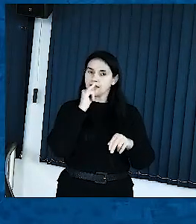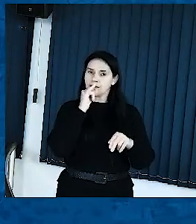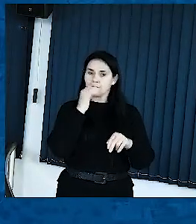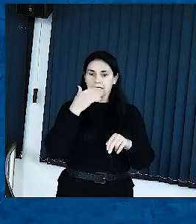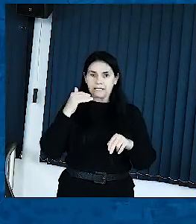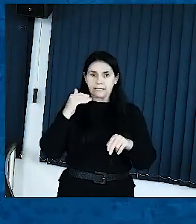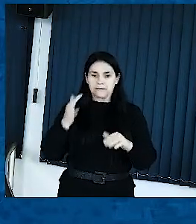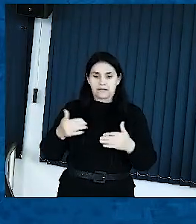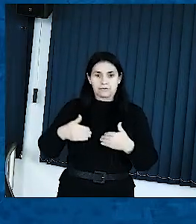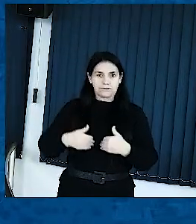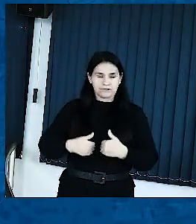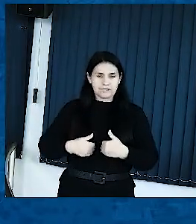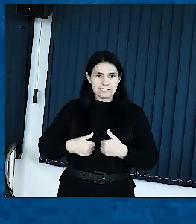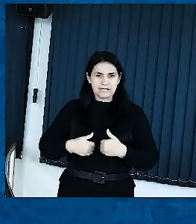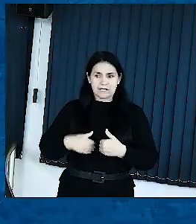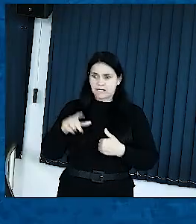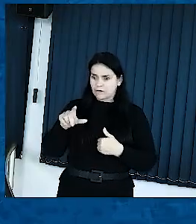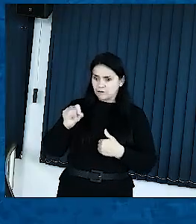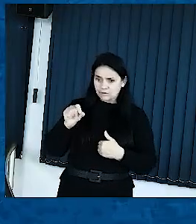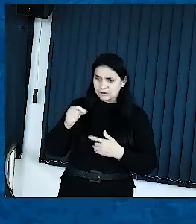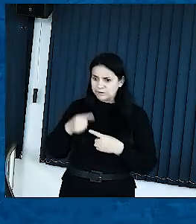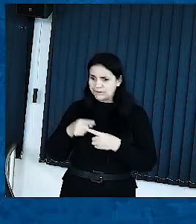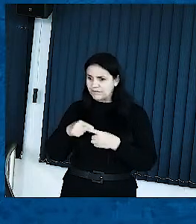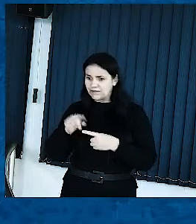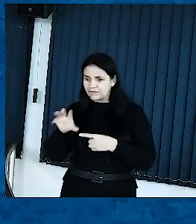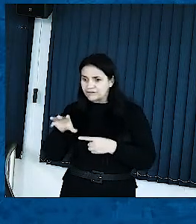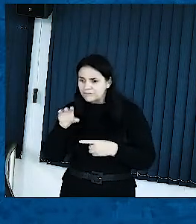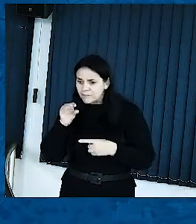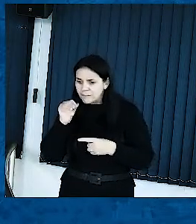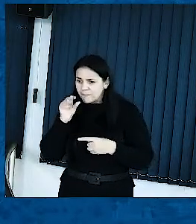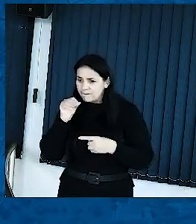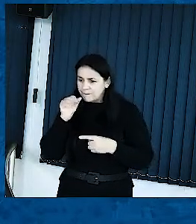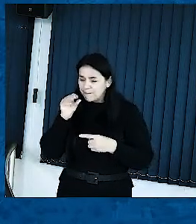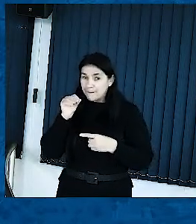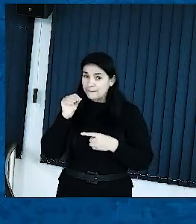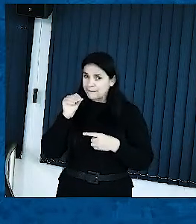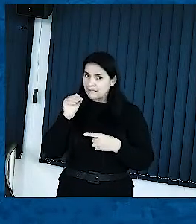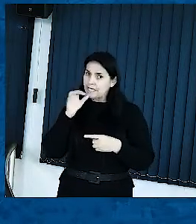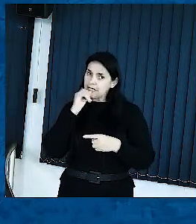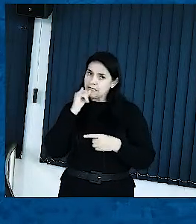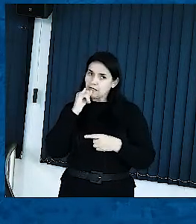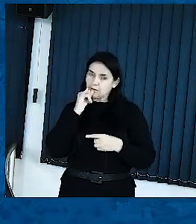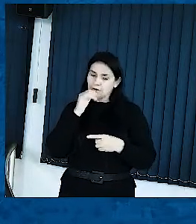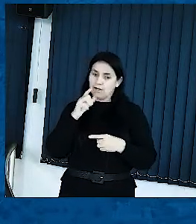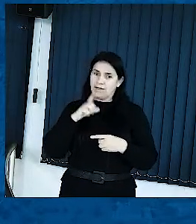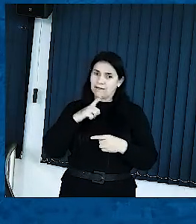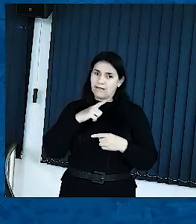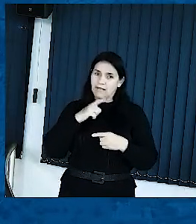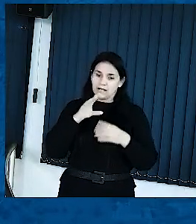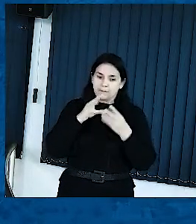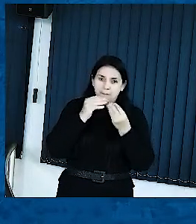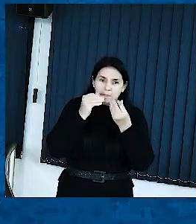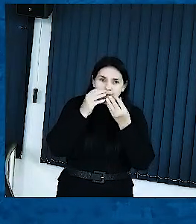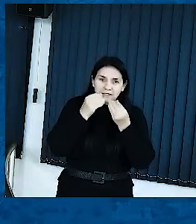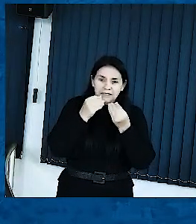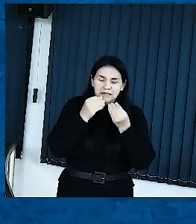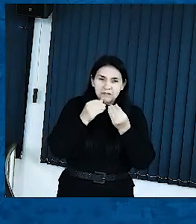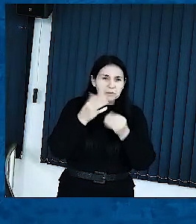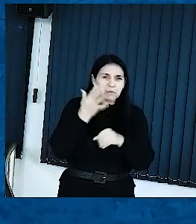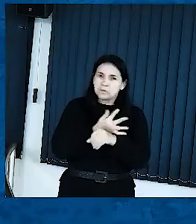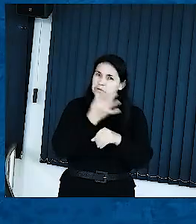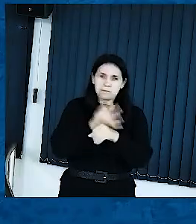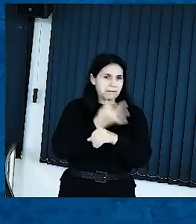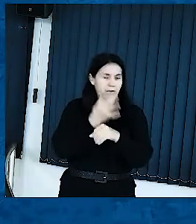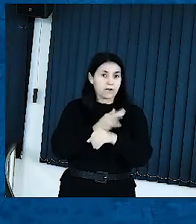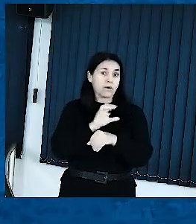criança neurodivergente, ela é por hipersensibilidade. Eles não suportam a textura do alimento, ou o